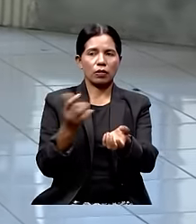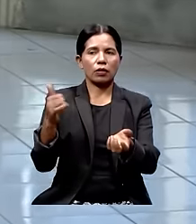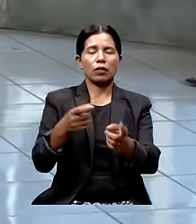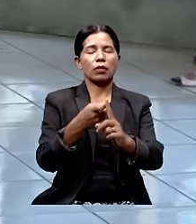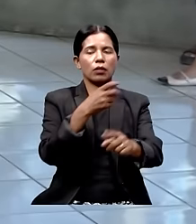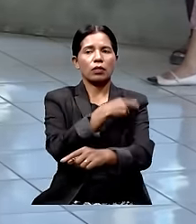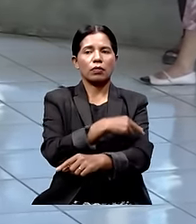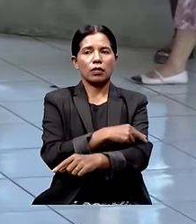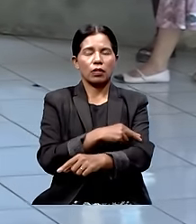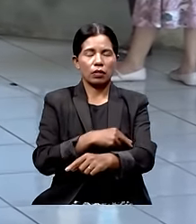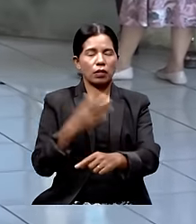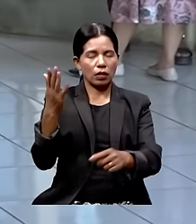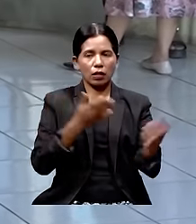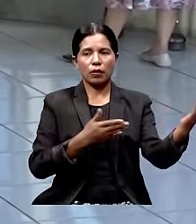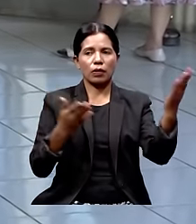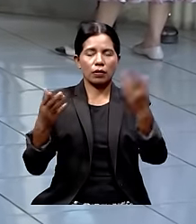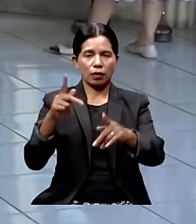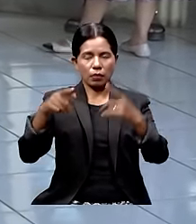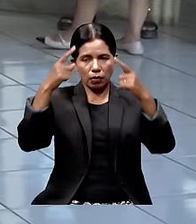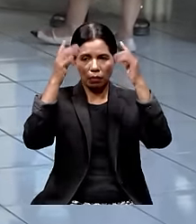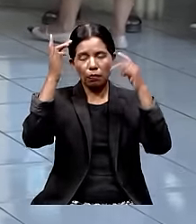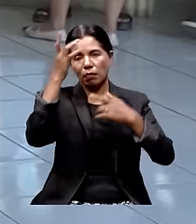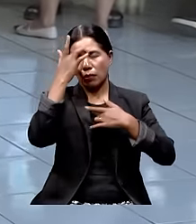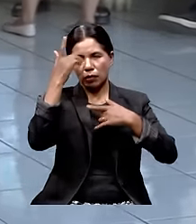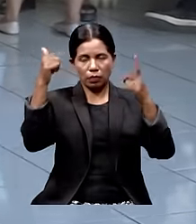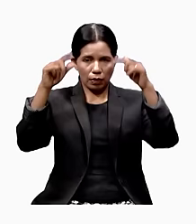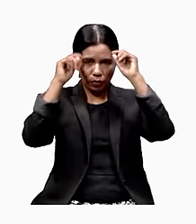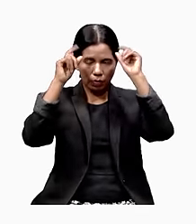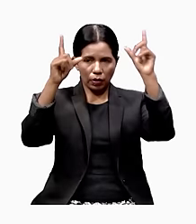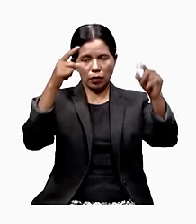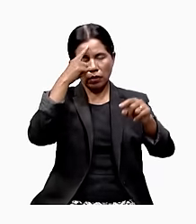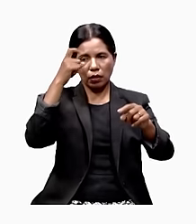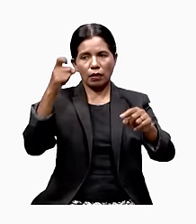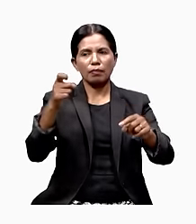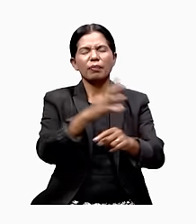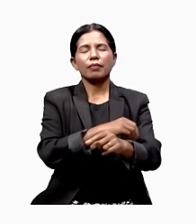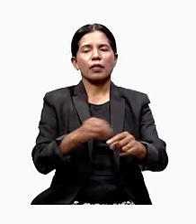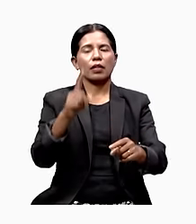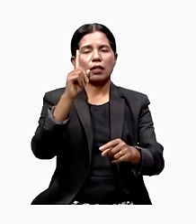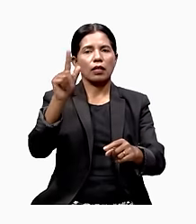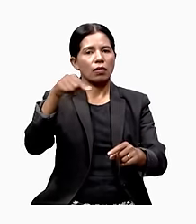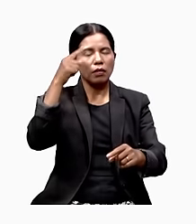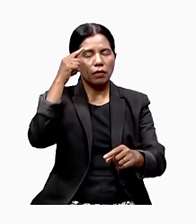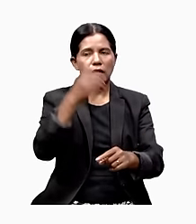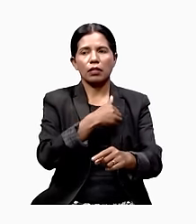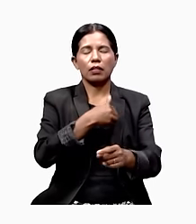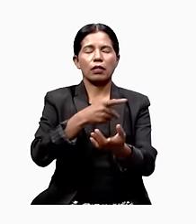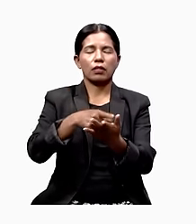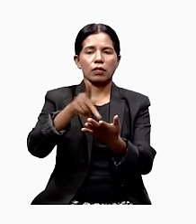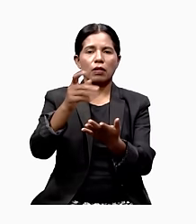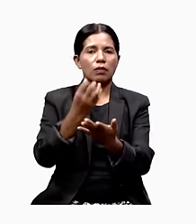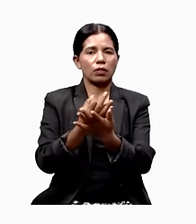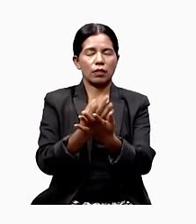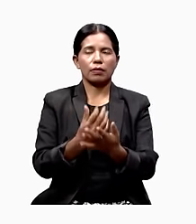husi hospital refere haruka fila paciente mai fali Timor Leste tamba horazão ida kata governo será o selo dívida